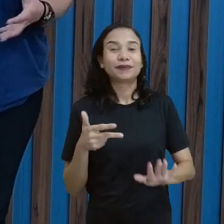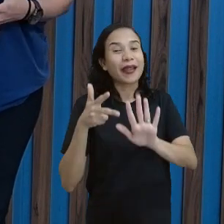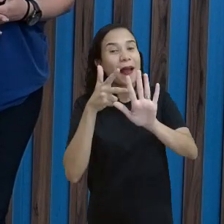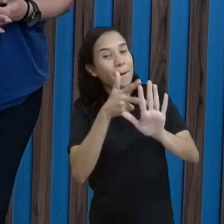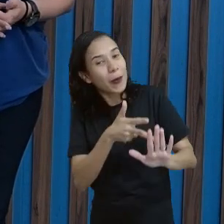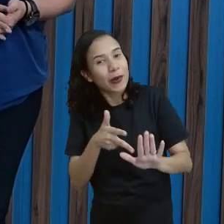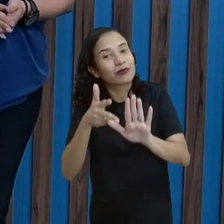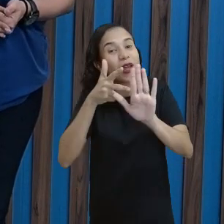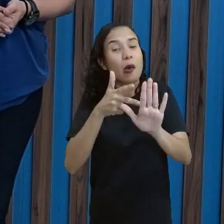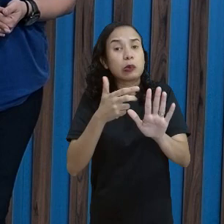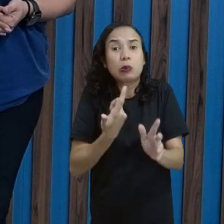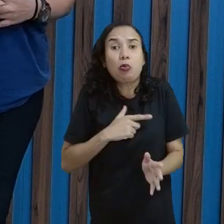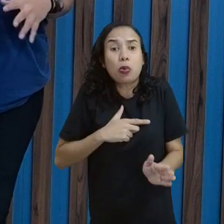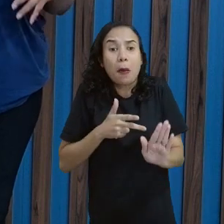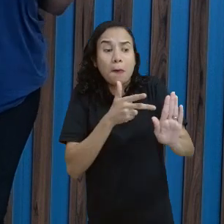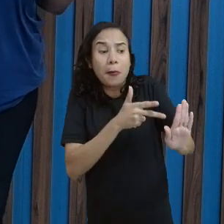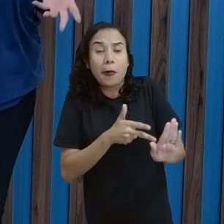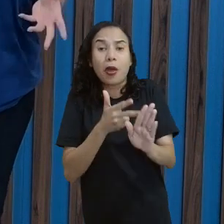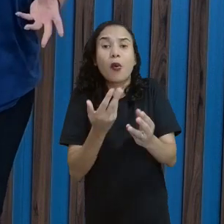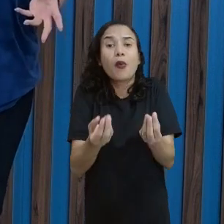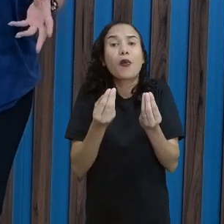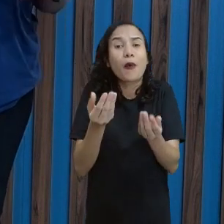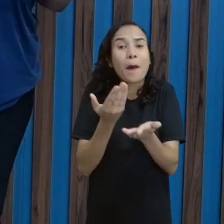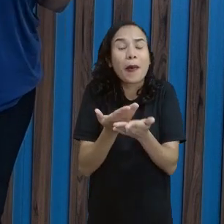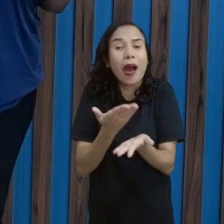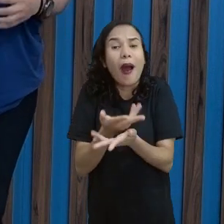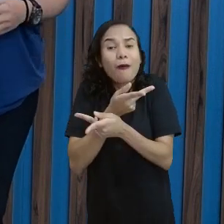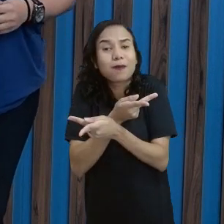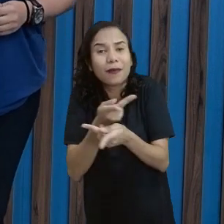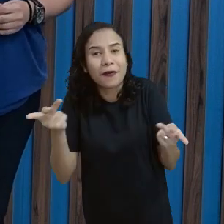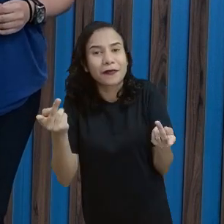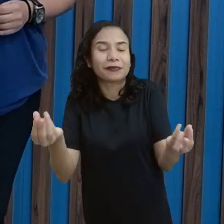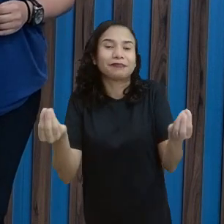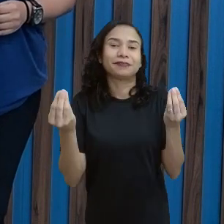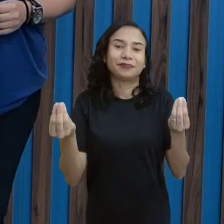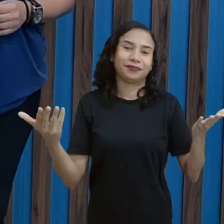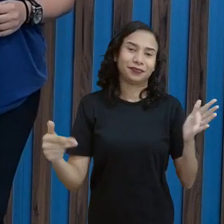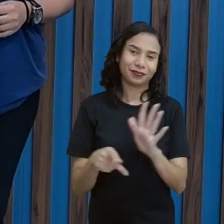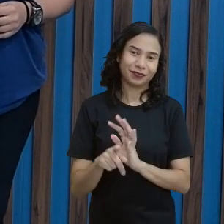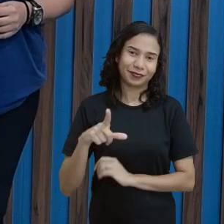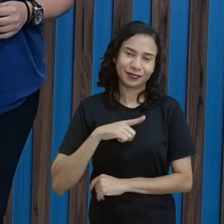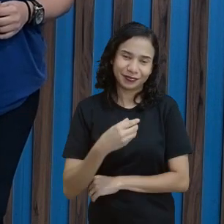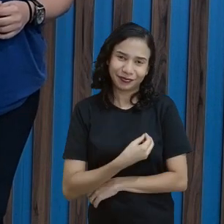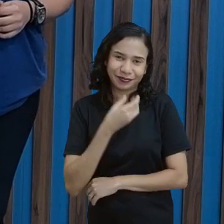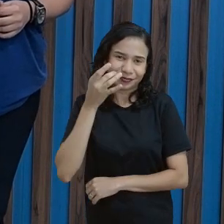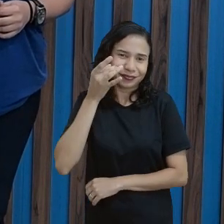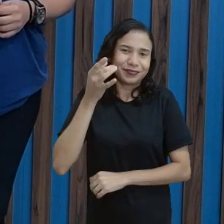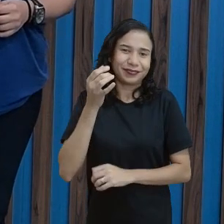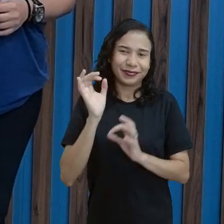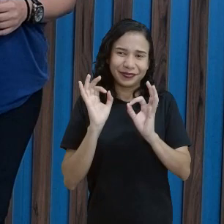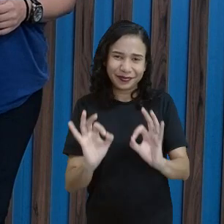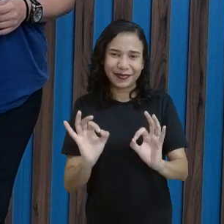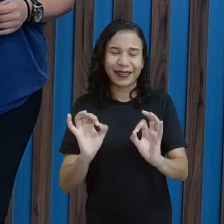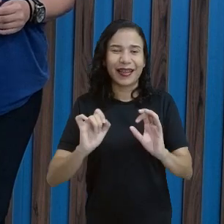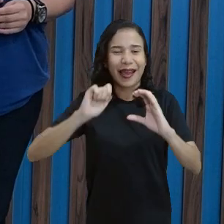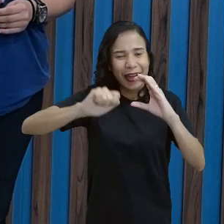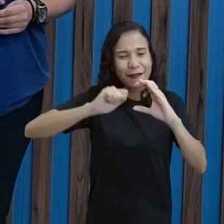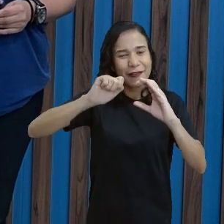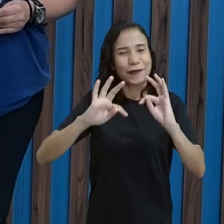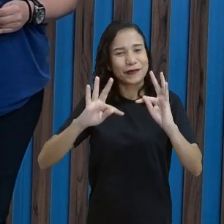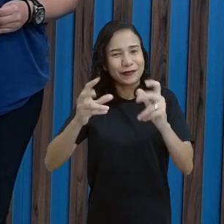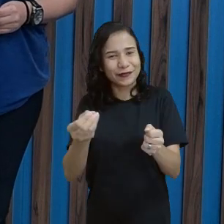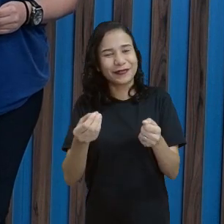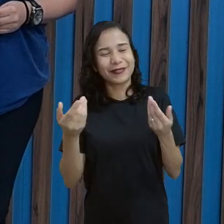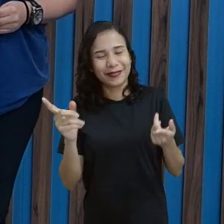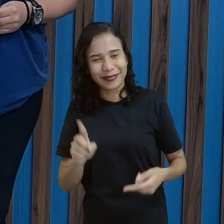né? Se não fosse o pessoal da produção, a gente não teria aqui essas aulas, né? Aqui ao vivo com vocês, tá certo? As gravações todas,